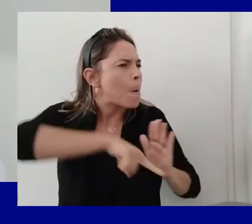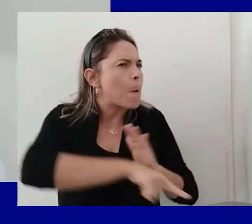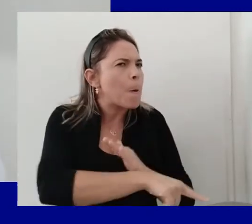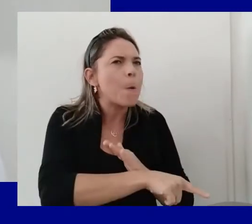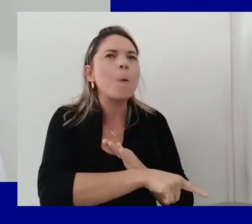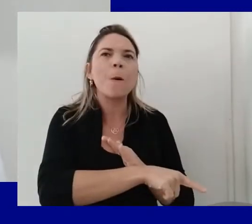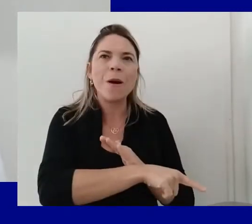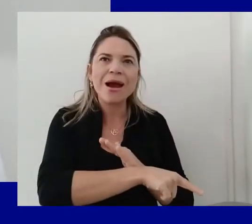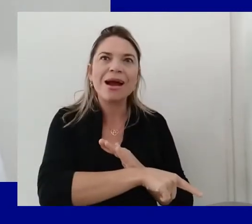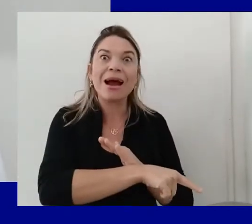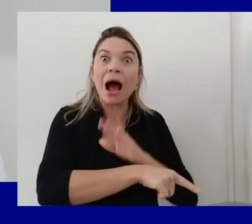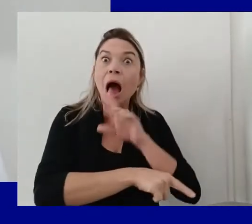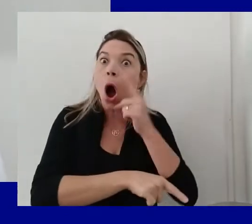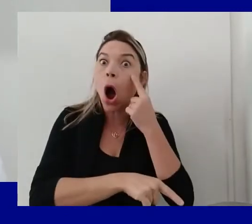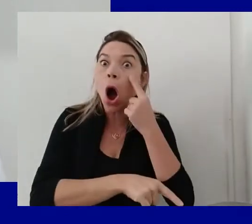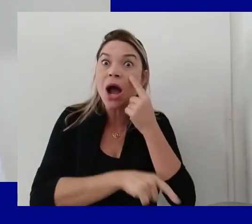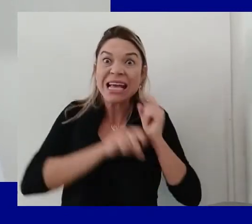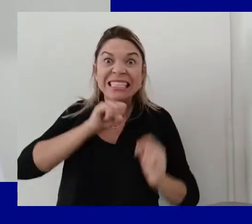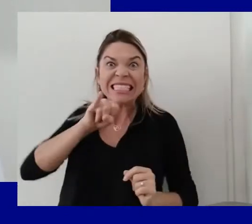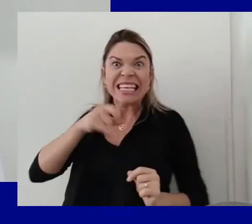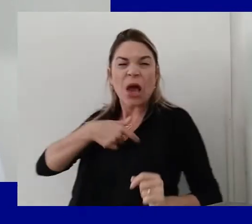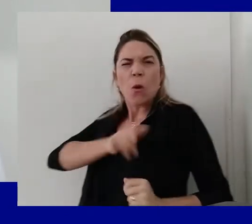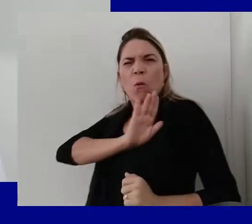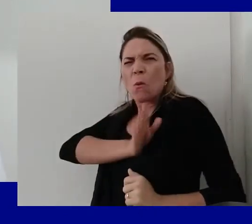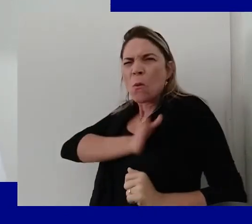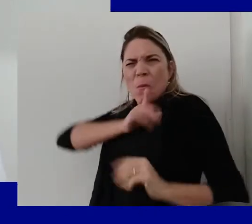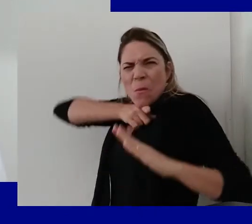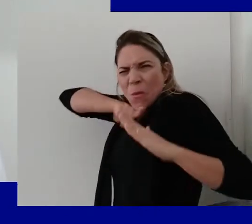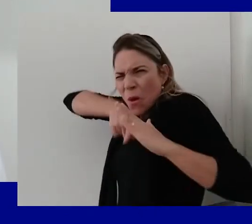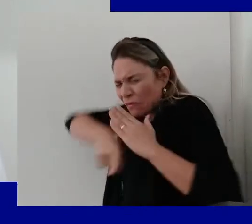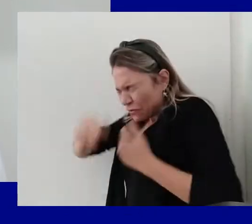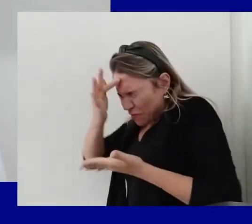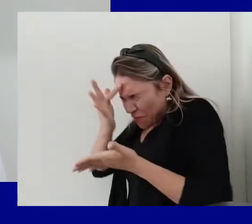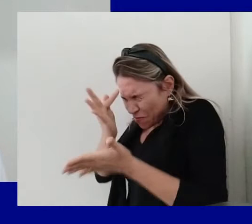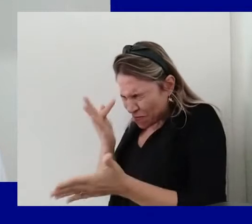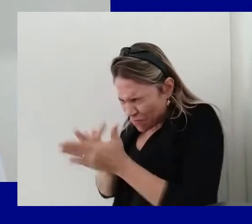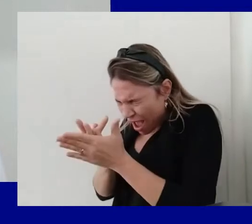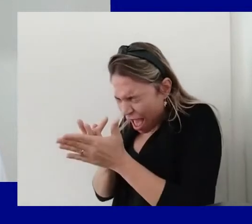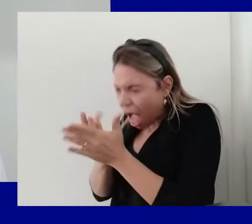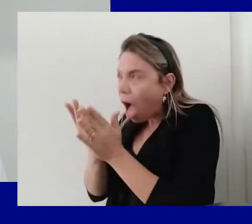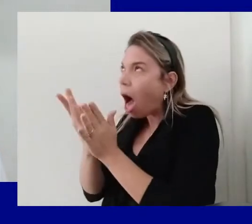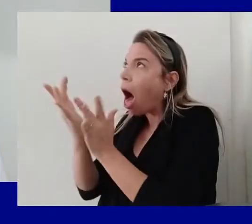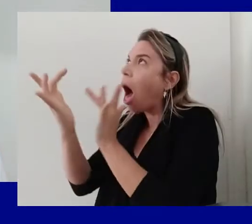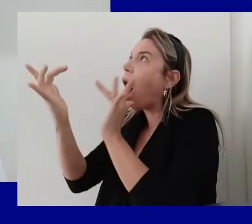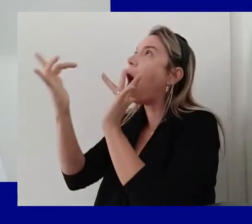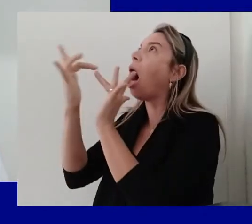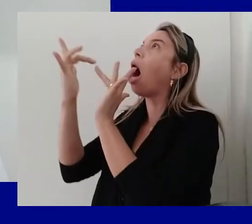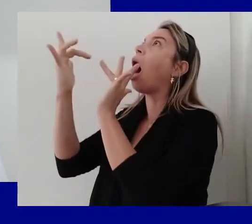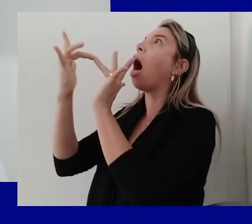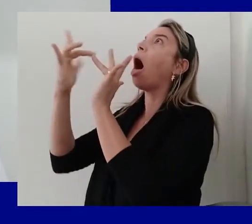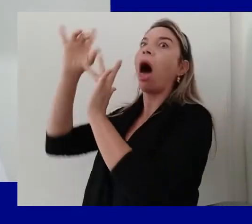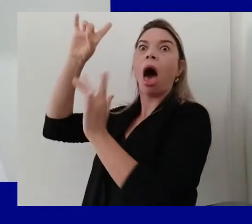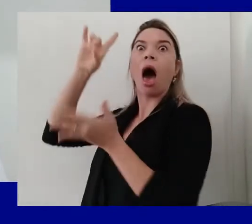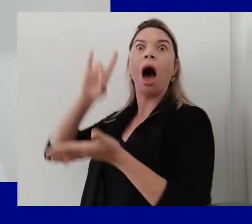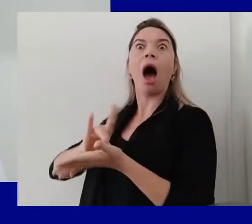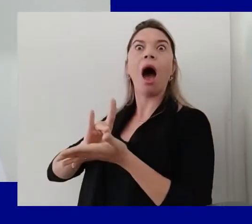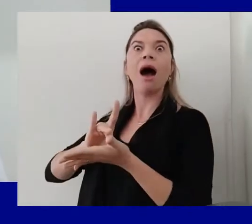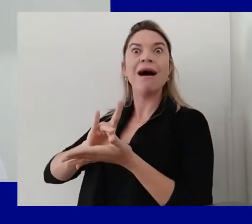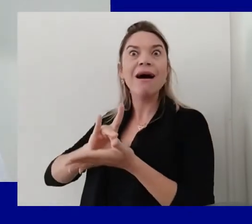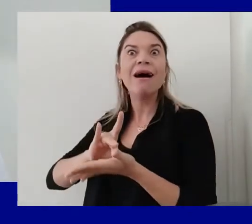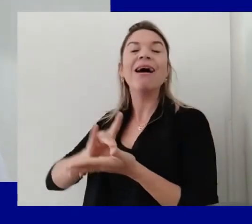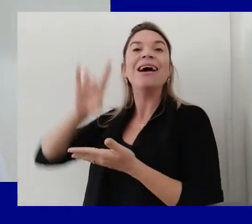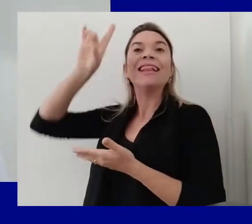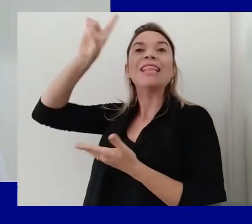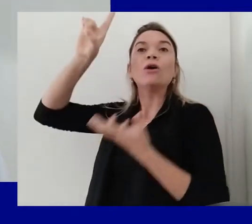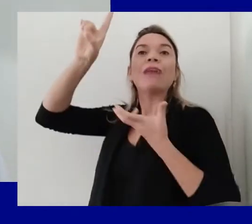por vós. Nós devemos orar, porque Deus quer ser encontrado.